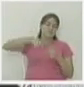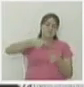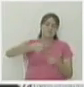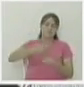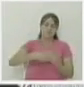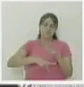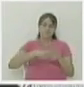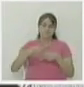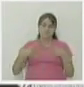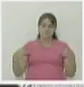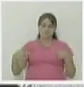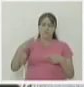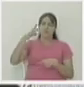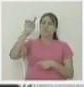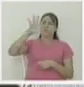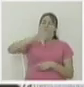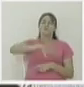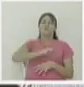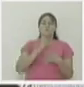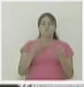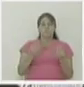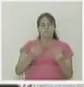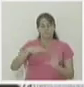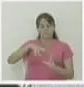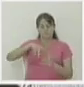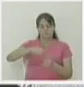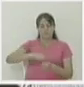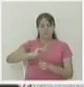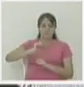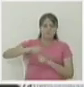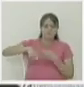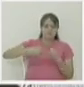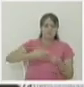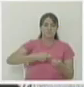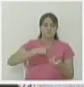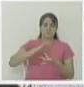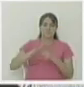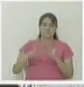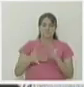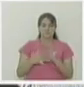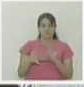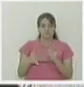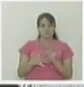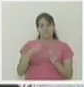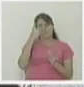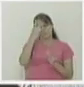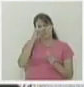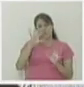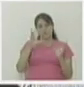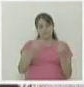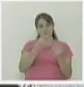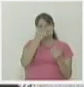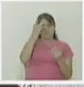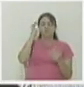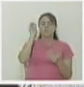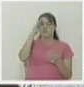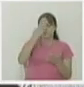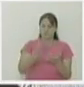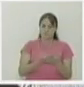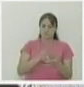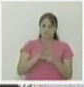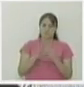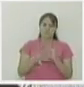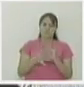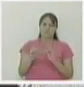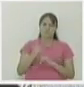Deus amou tanto o mundo, que deu o seu Filho único, para que todo o que nele crer,